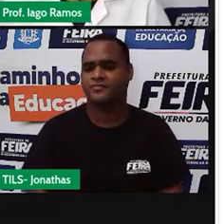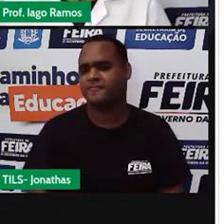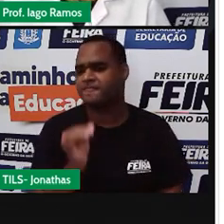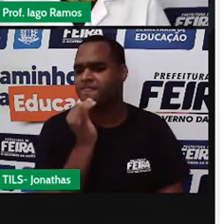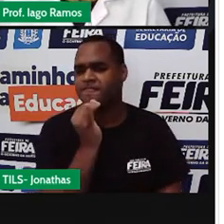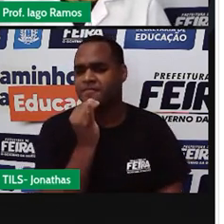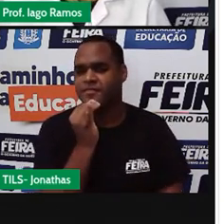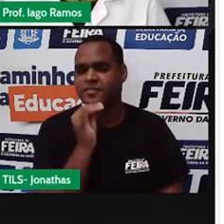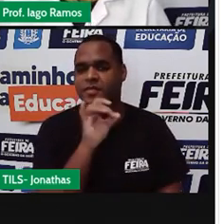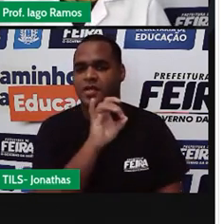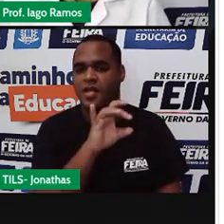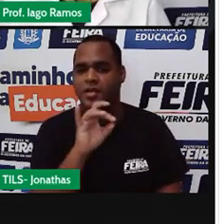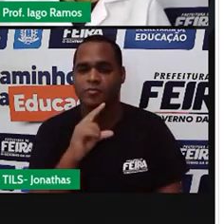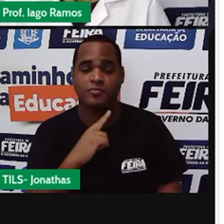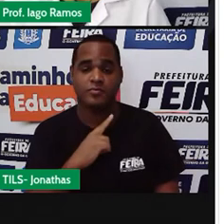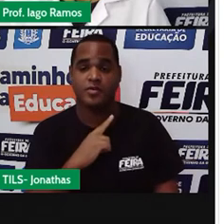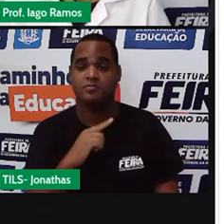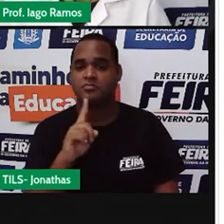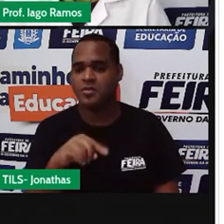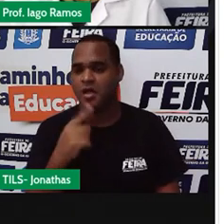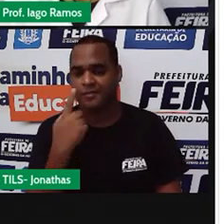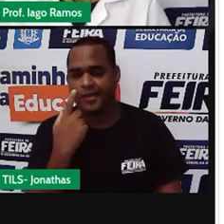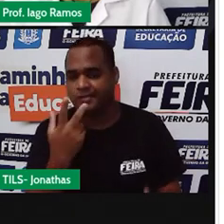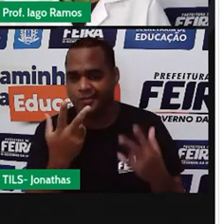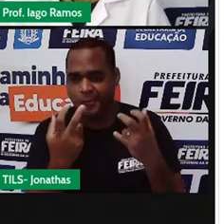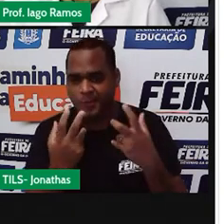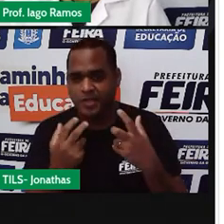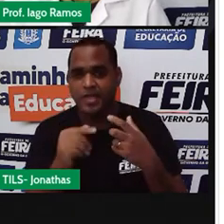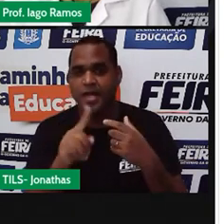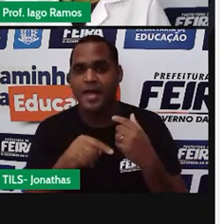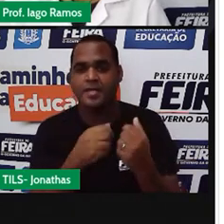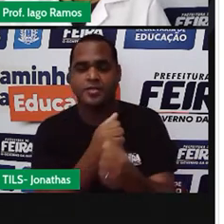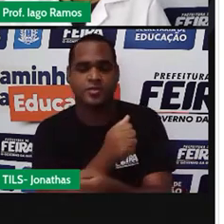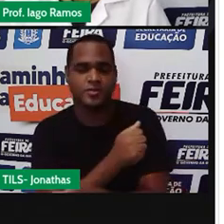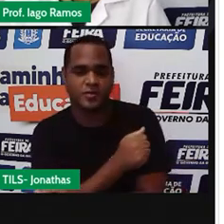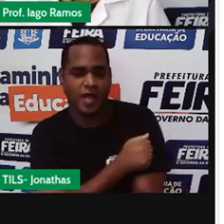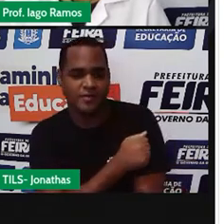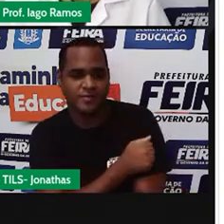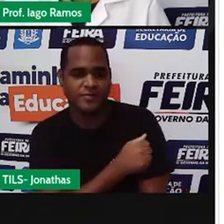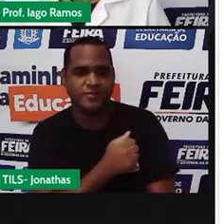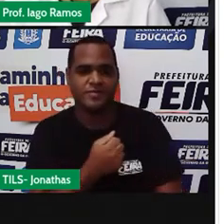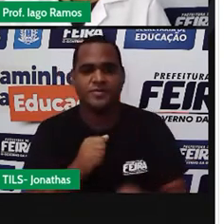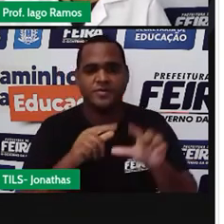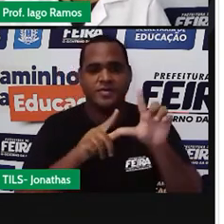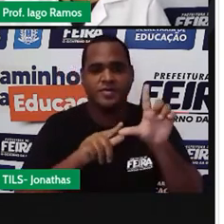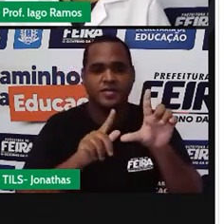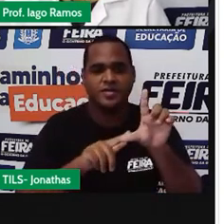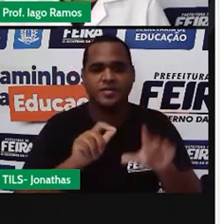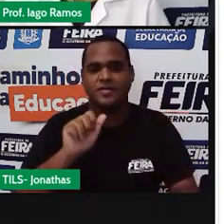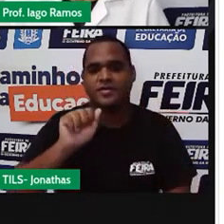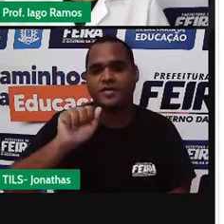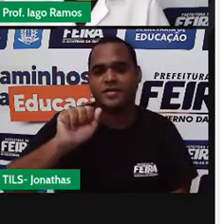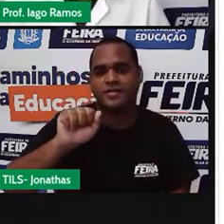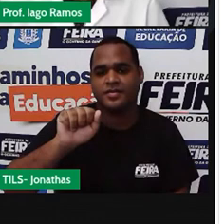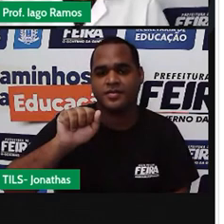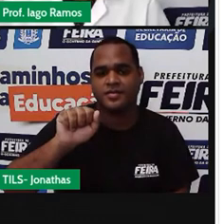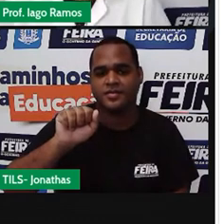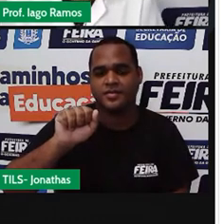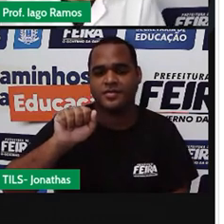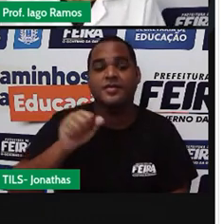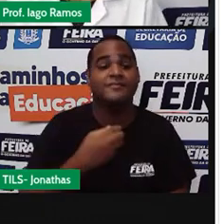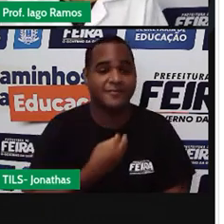acertou é claro que a gente já tá vendo ali que quem achou como o resultado o número um foi o